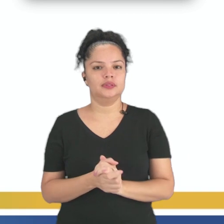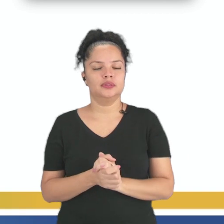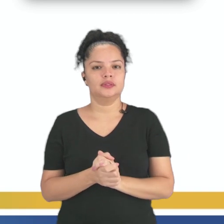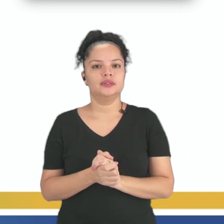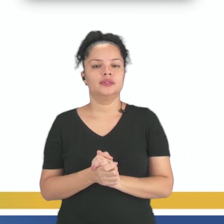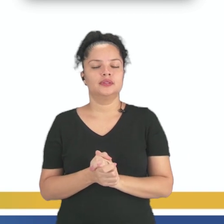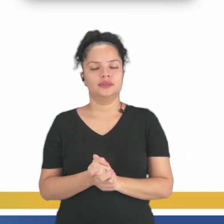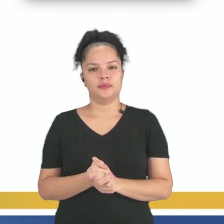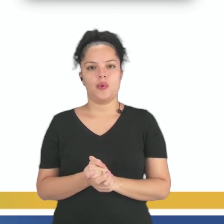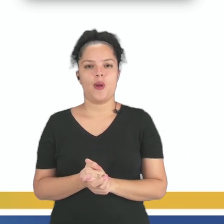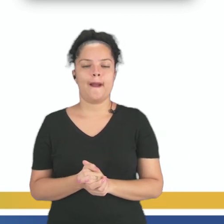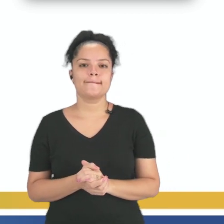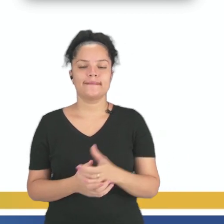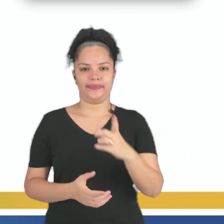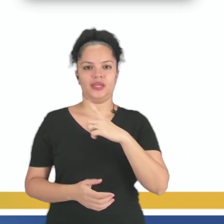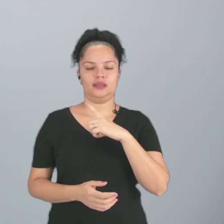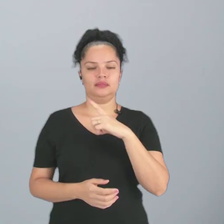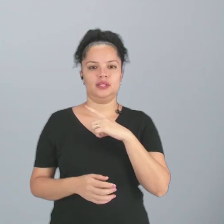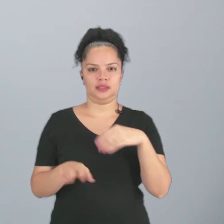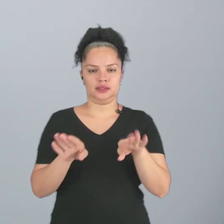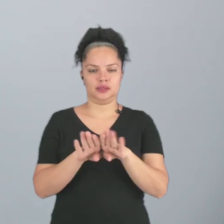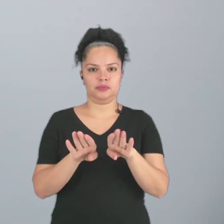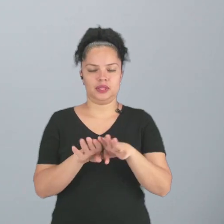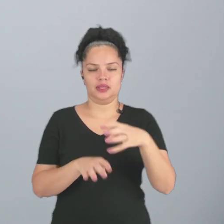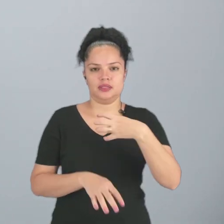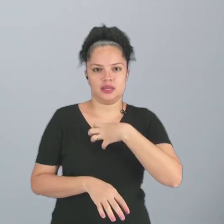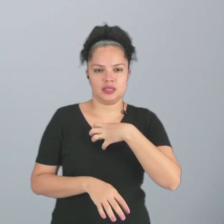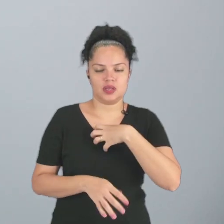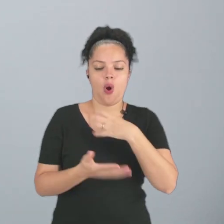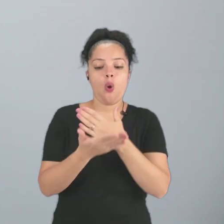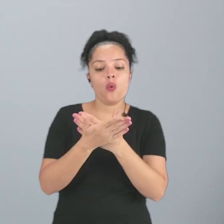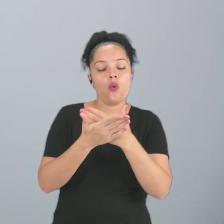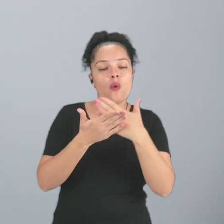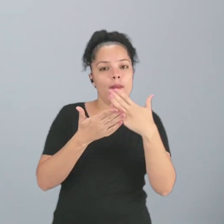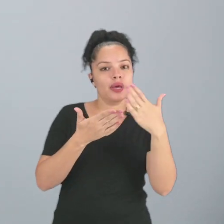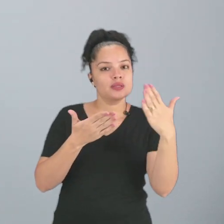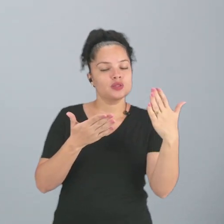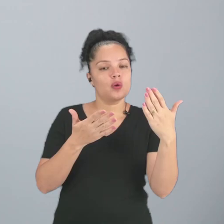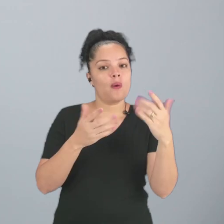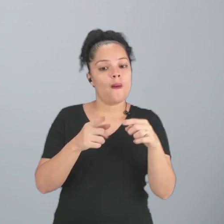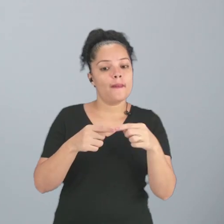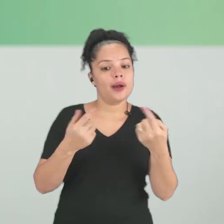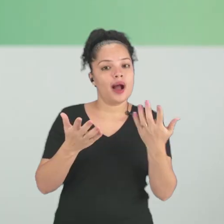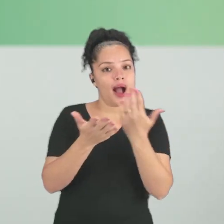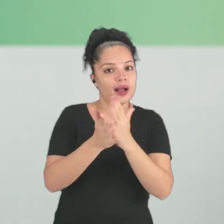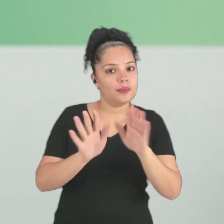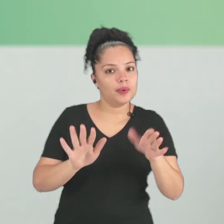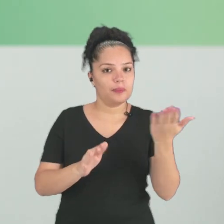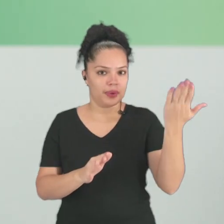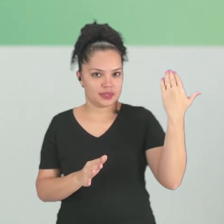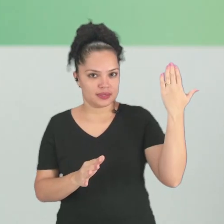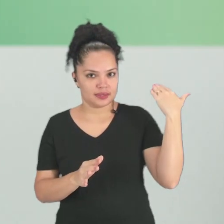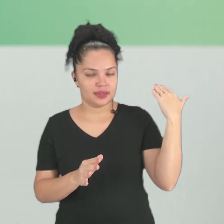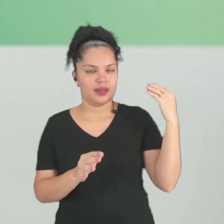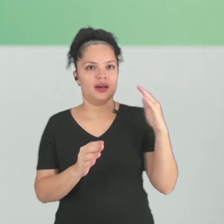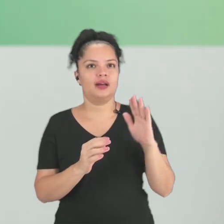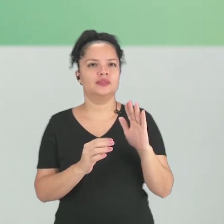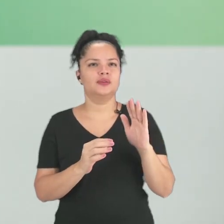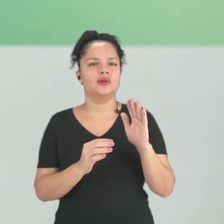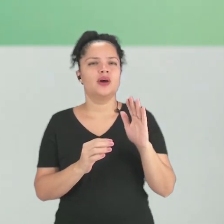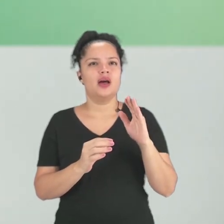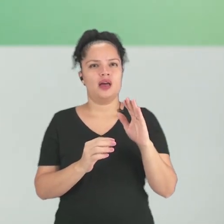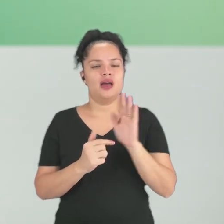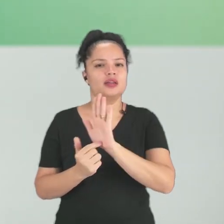pretérito perfeito, nós temos uma ação que começou e terminou no passado. Pretérito imperfeito do